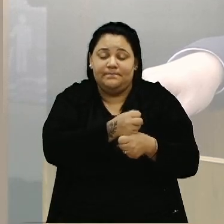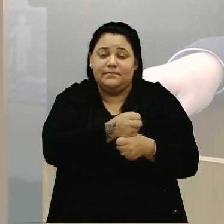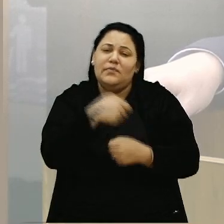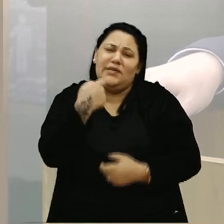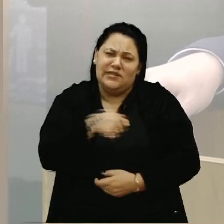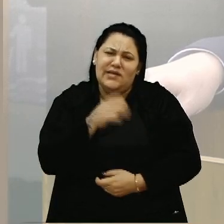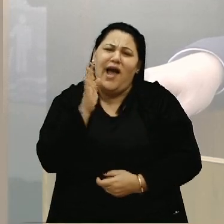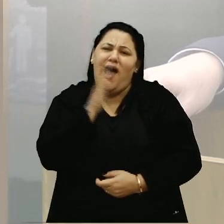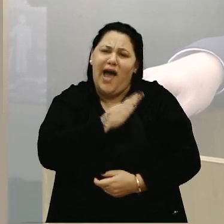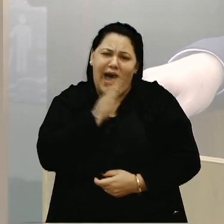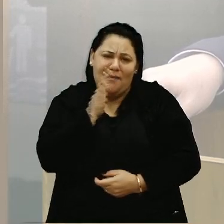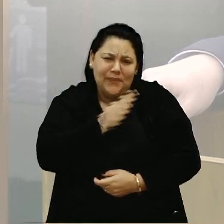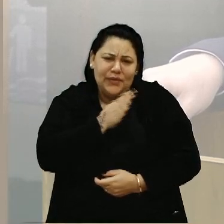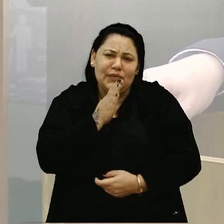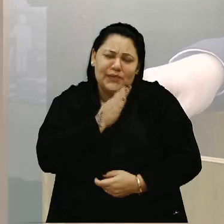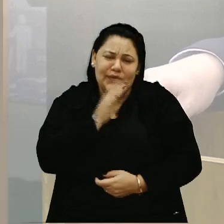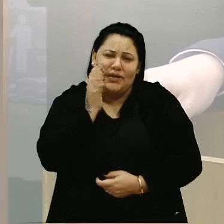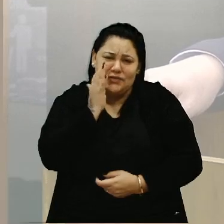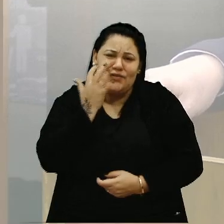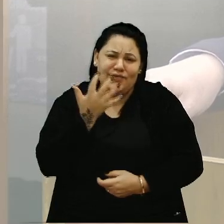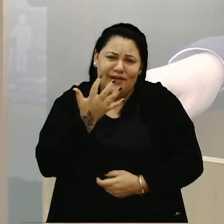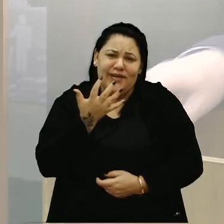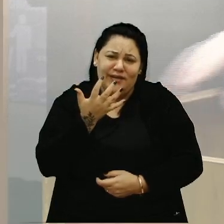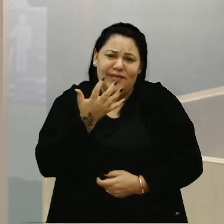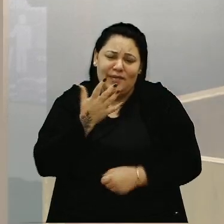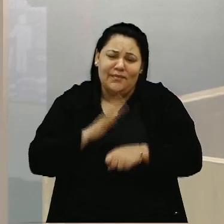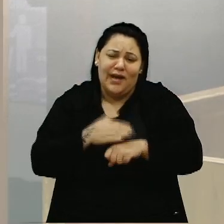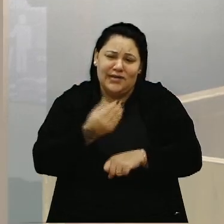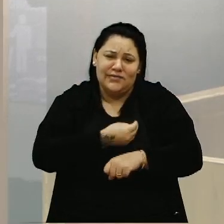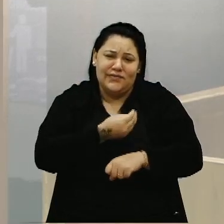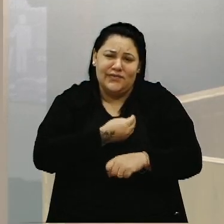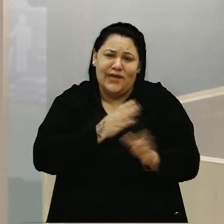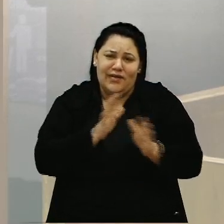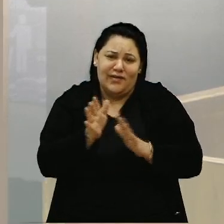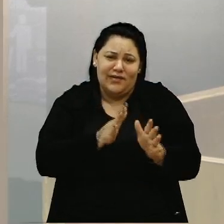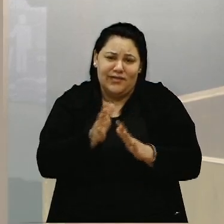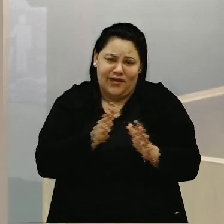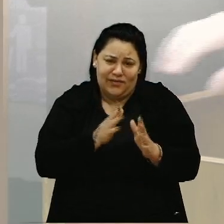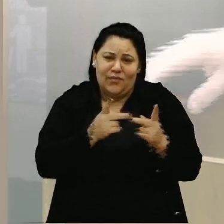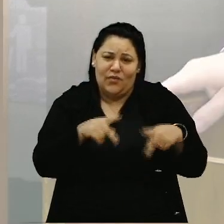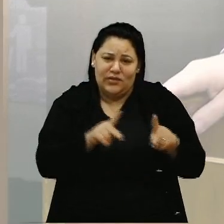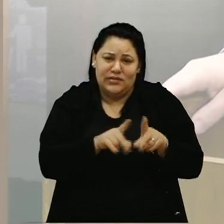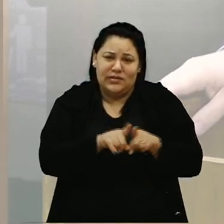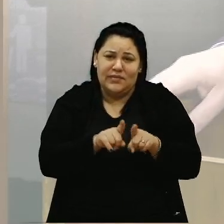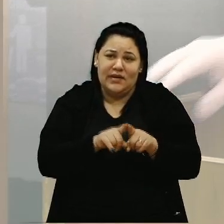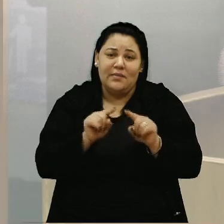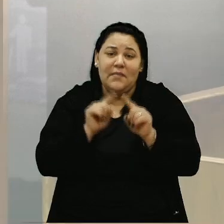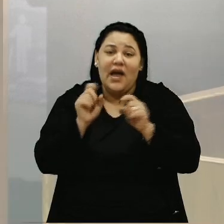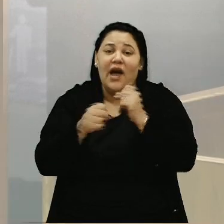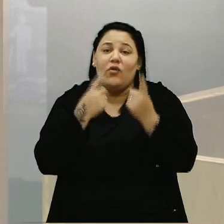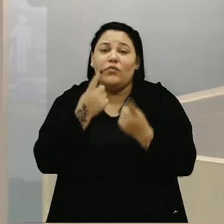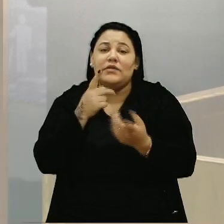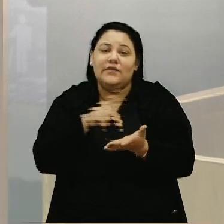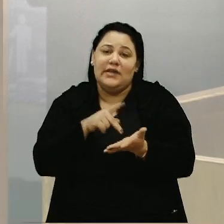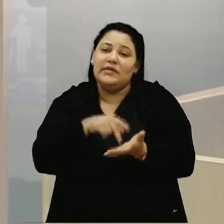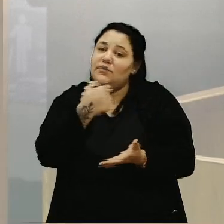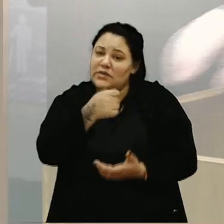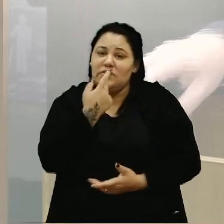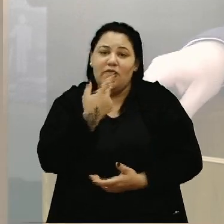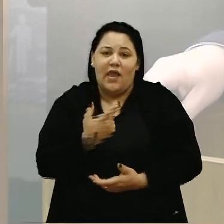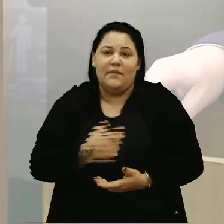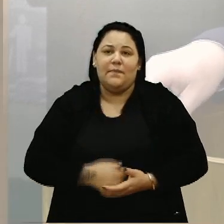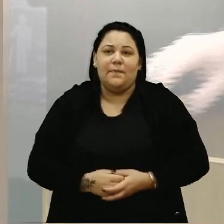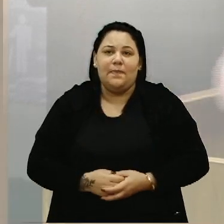antes resolvida, né, para facilitar a vida da nossa população. Mas algumas verdades aqui têm que ser ditas, tá?